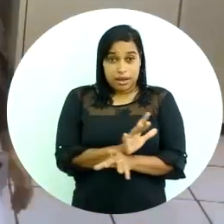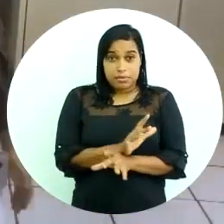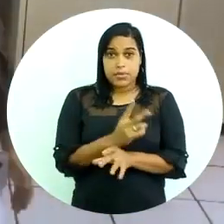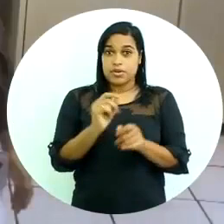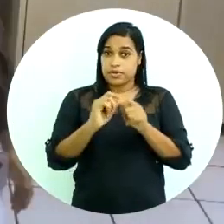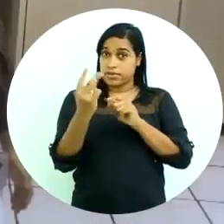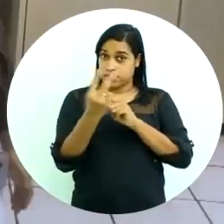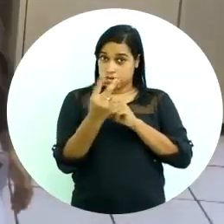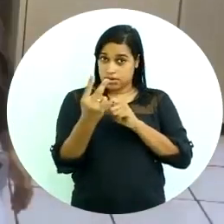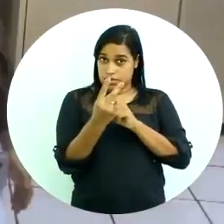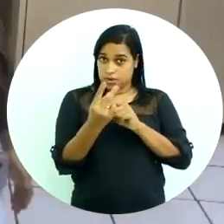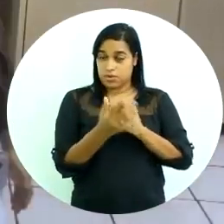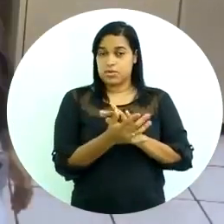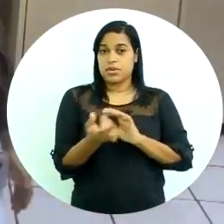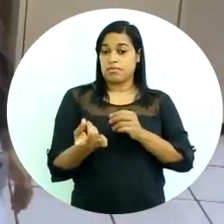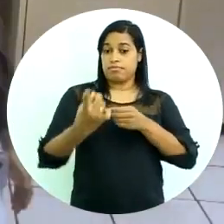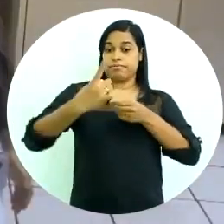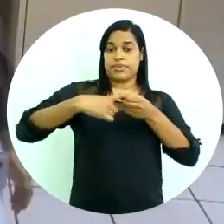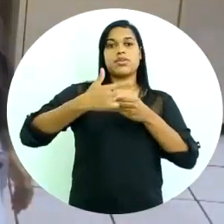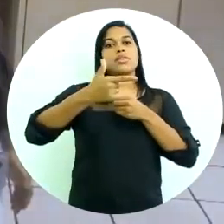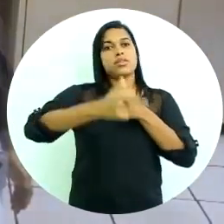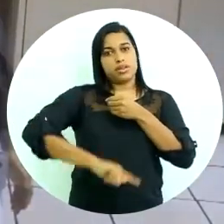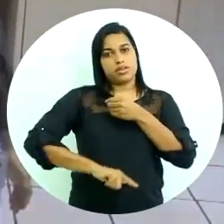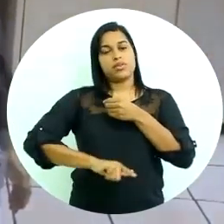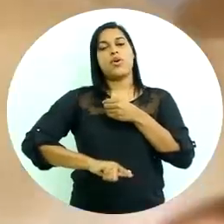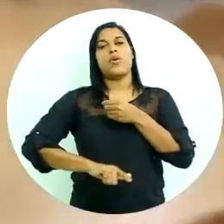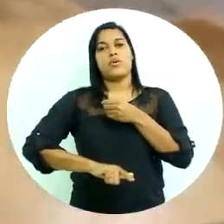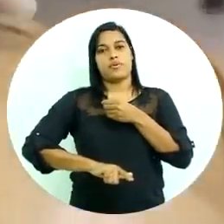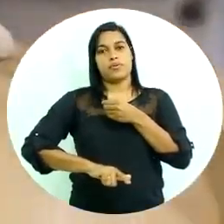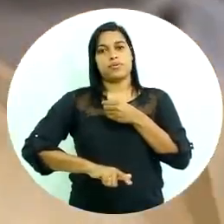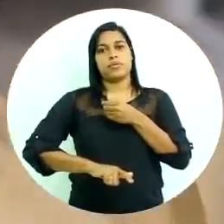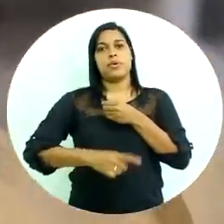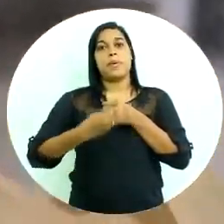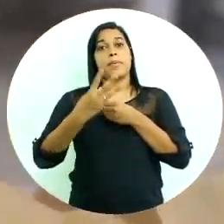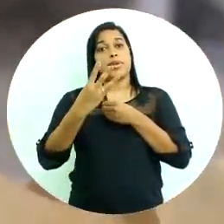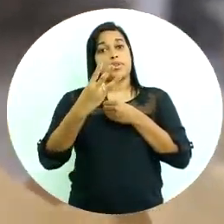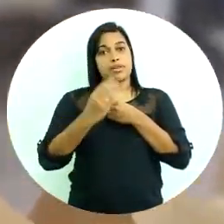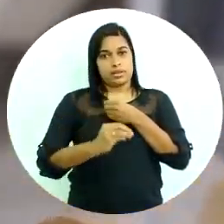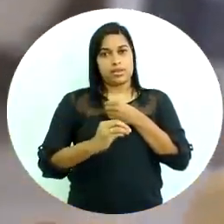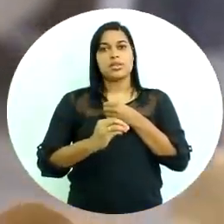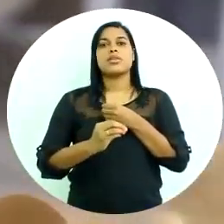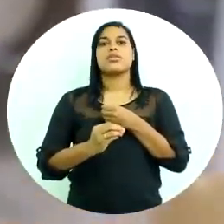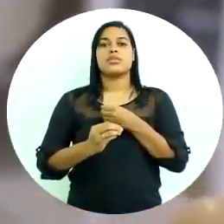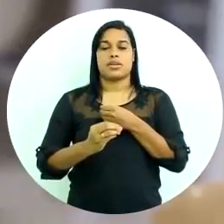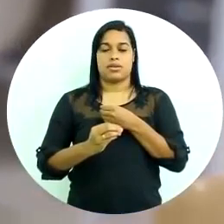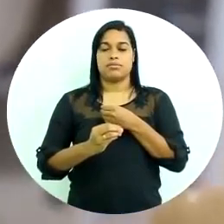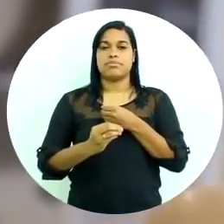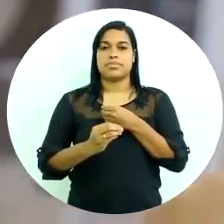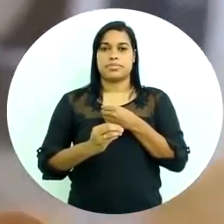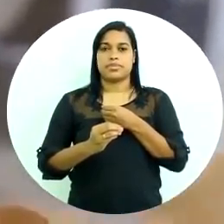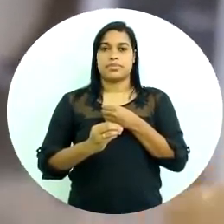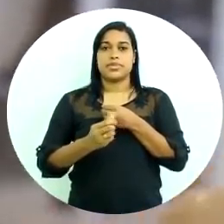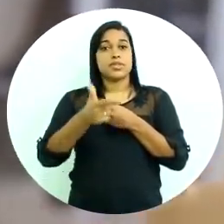2 ventilações, a gente volta novamente para mais 30 ciclos de massagem.